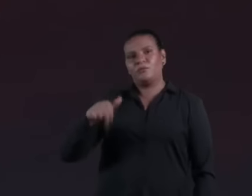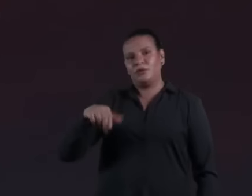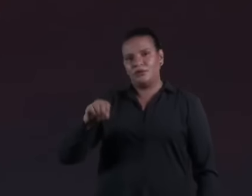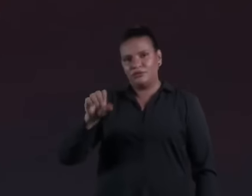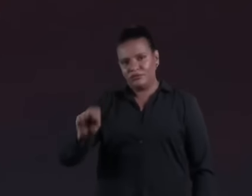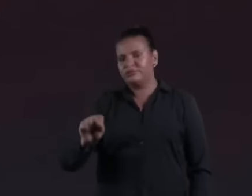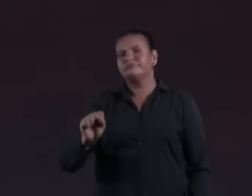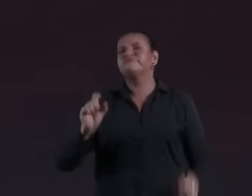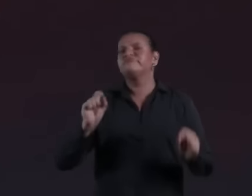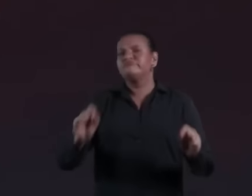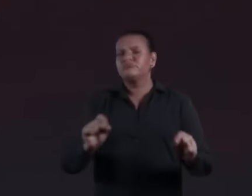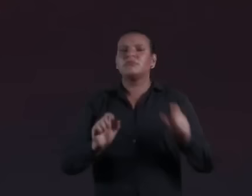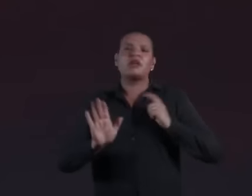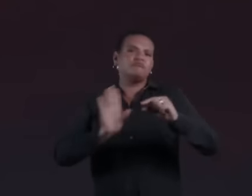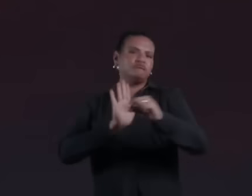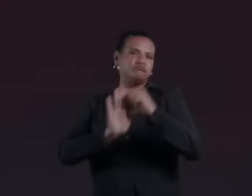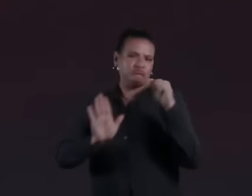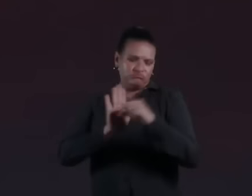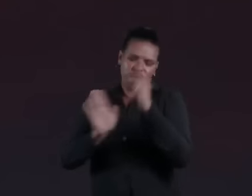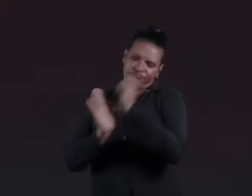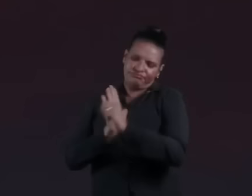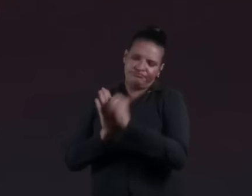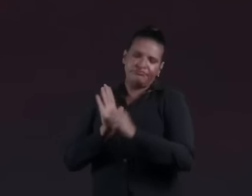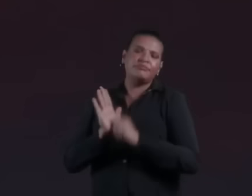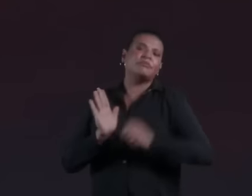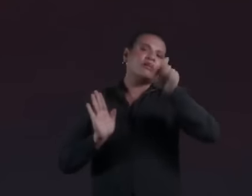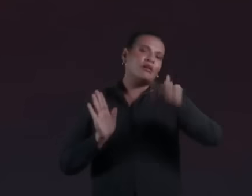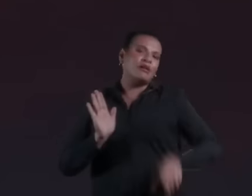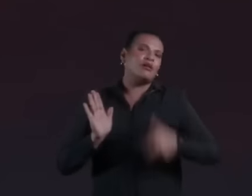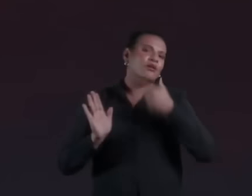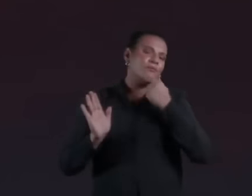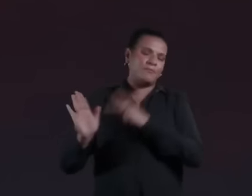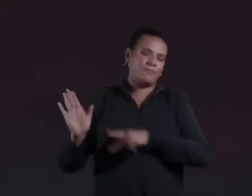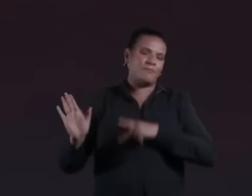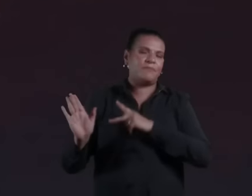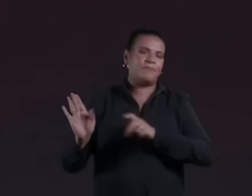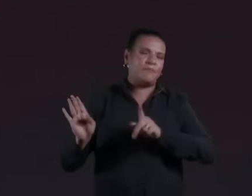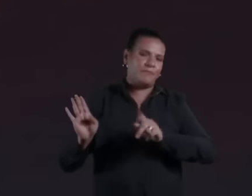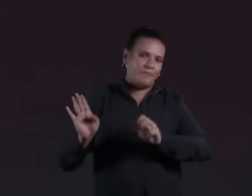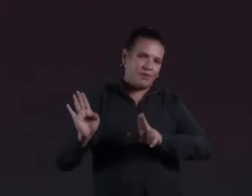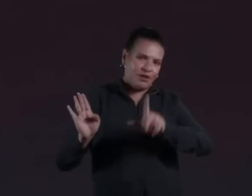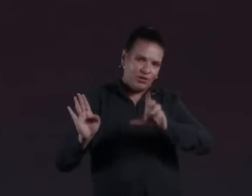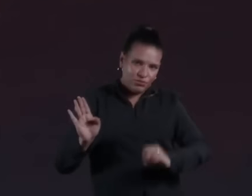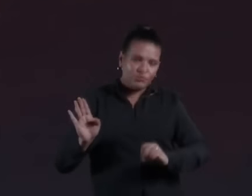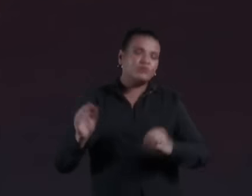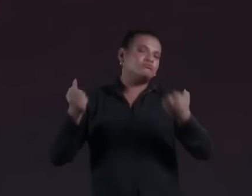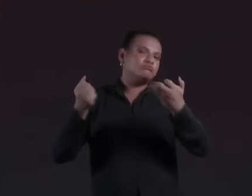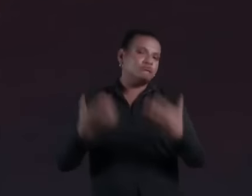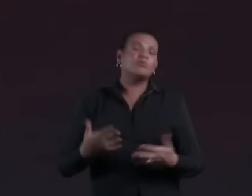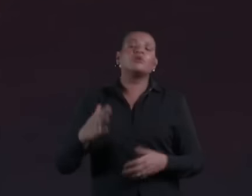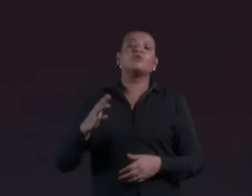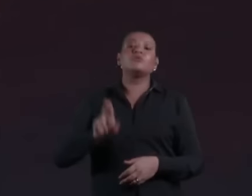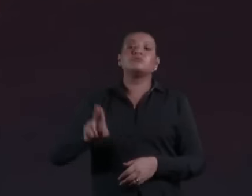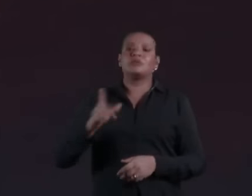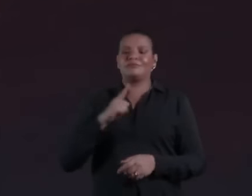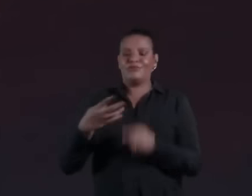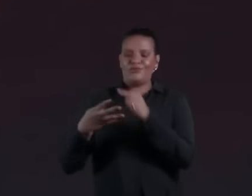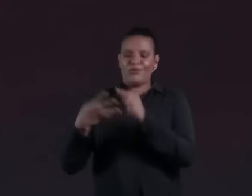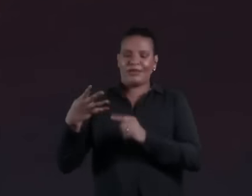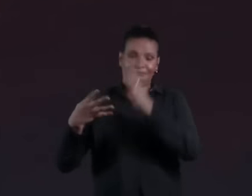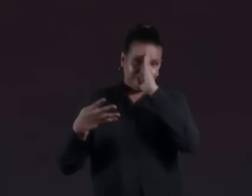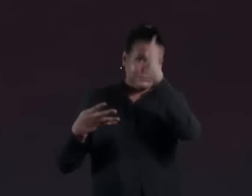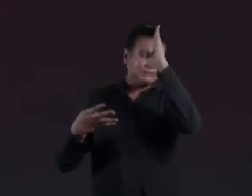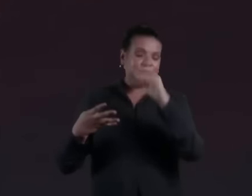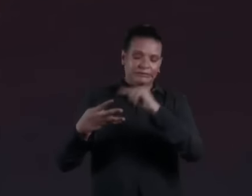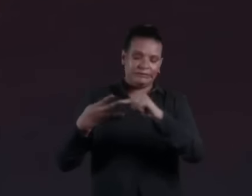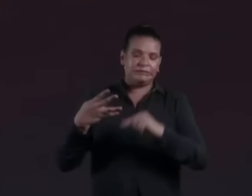Quatro Chaves aqui que nos ajudam a viver a nova vida nesse tempo de